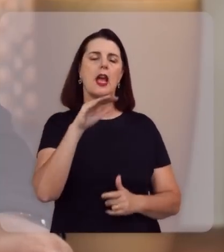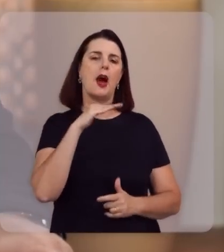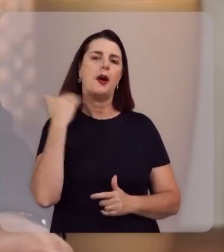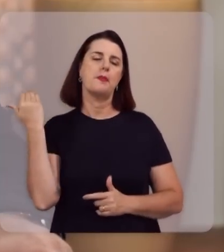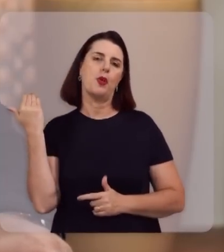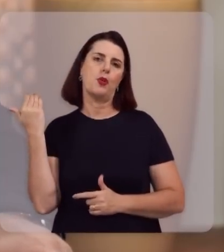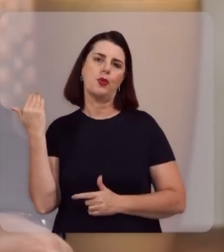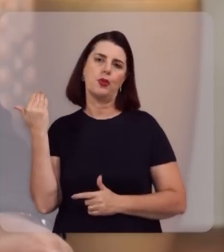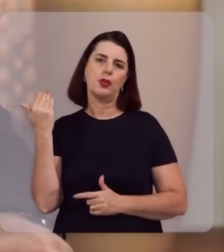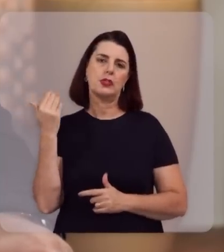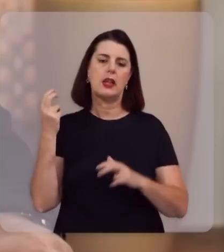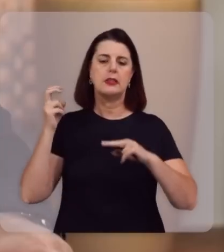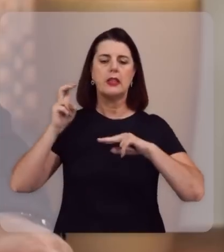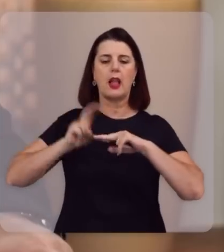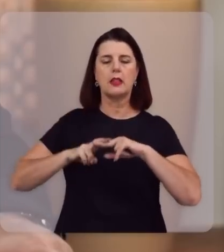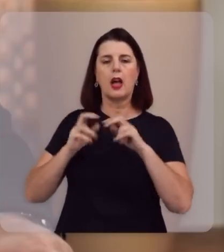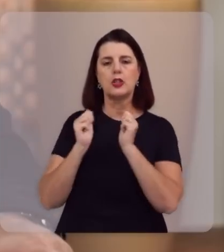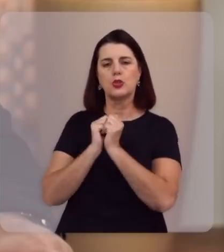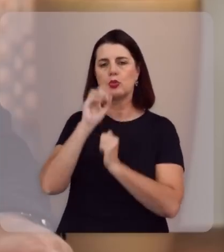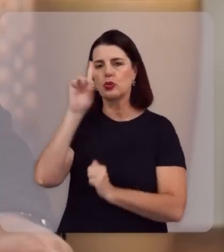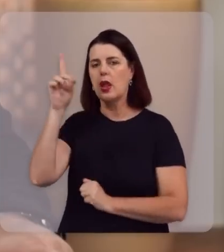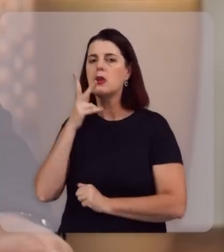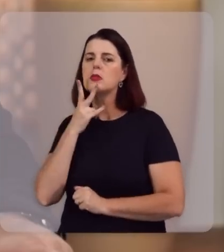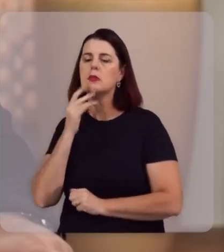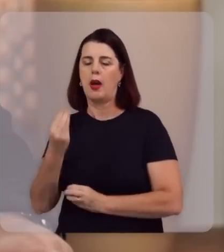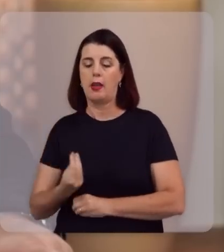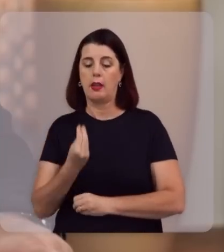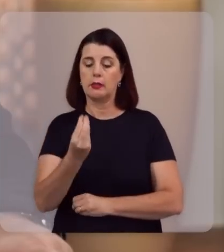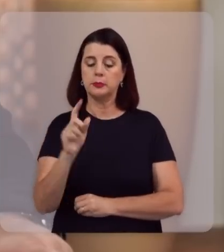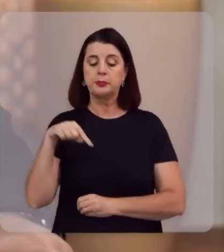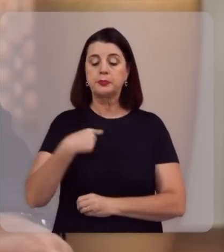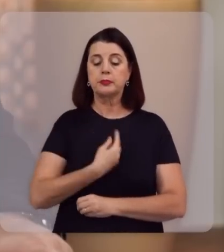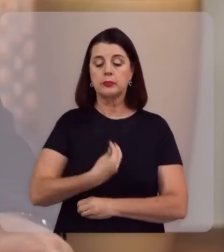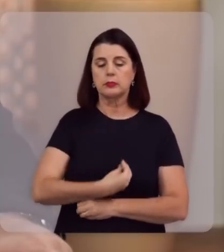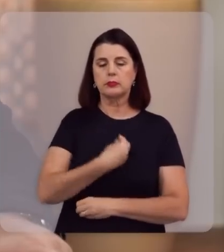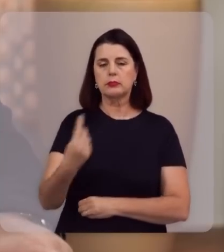e sentar-se à direita de Deus Pai e dar a todos